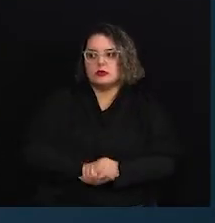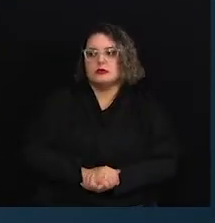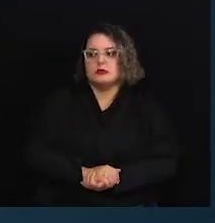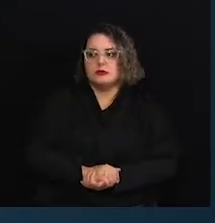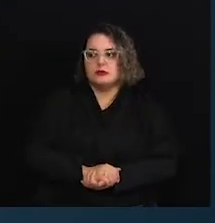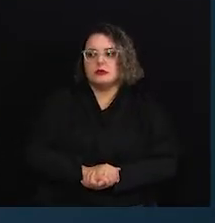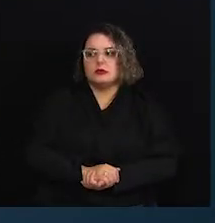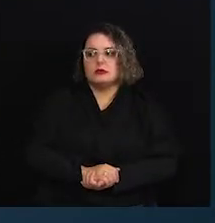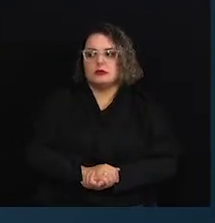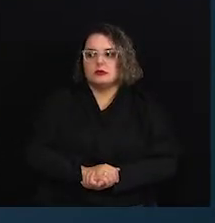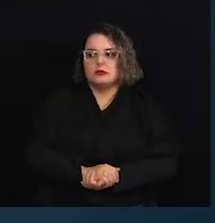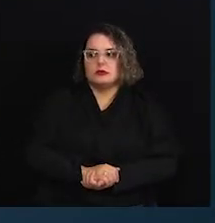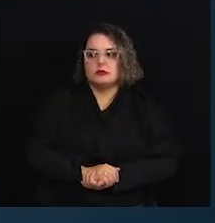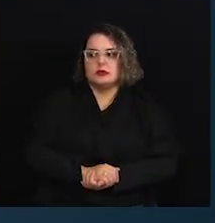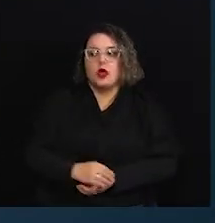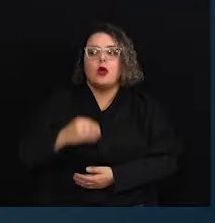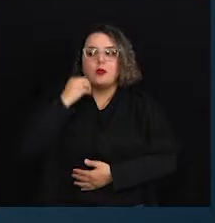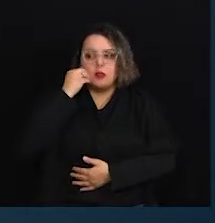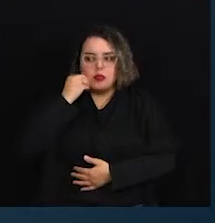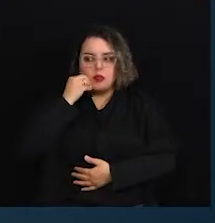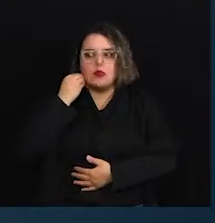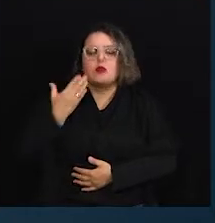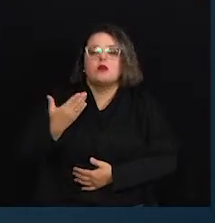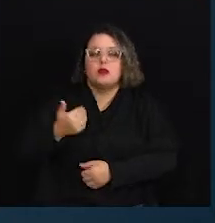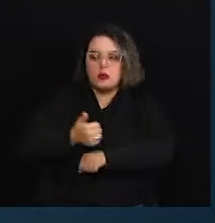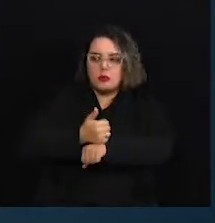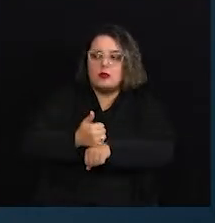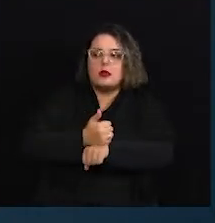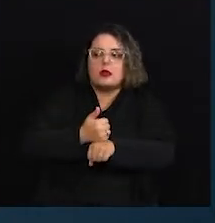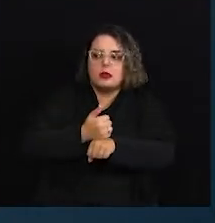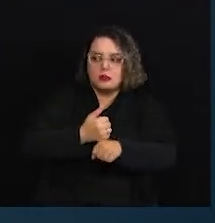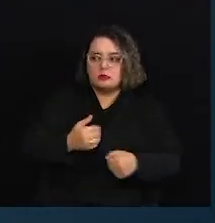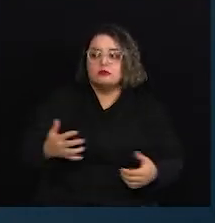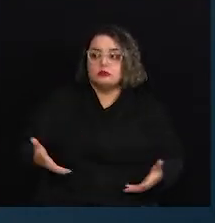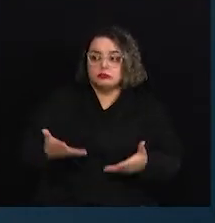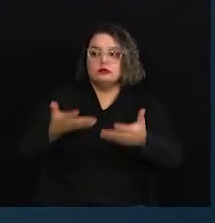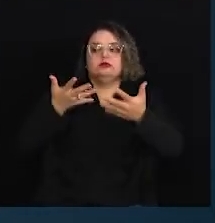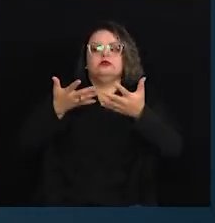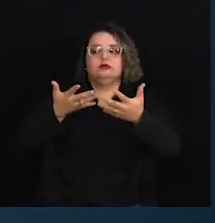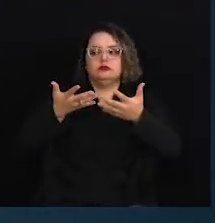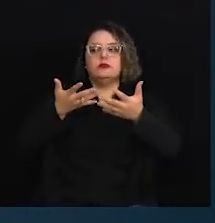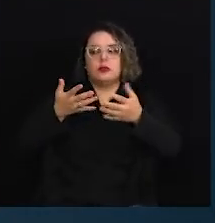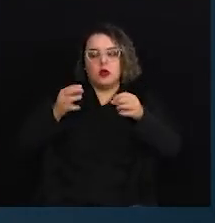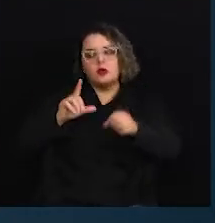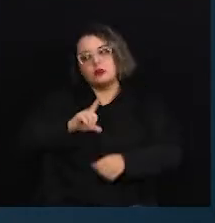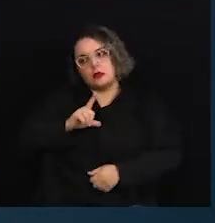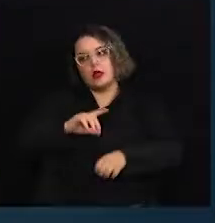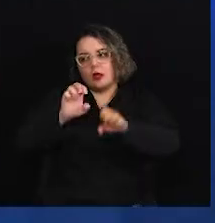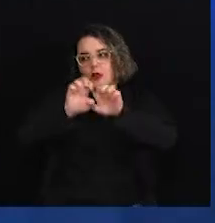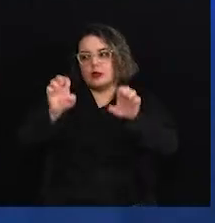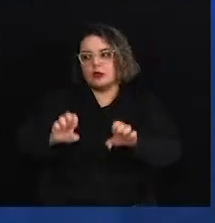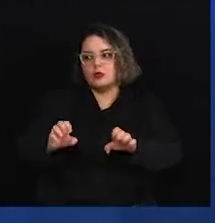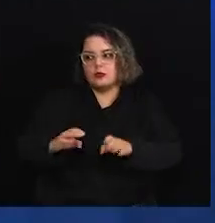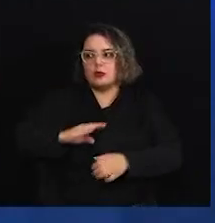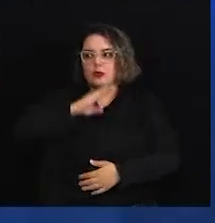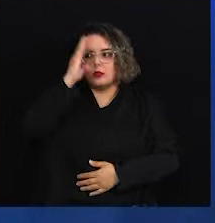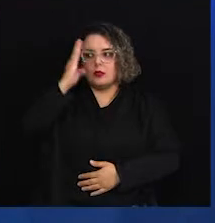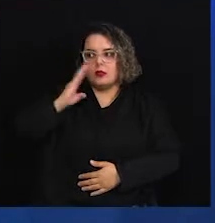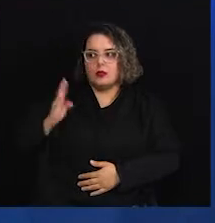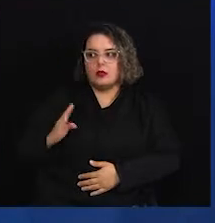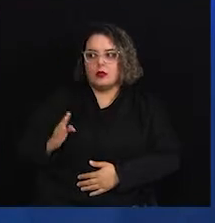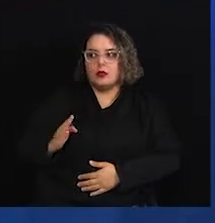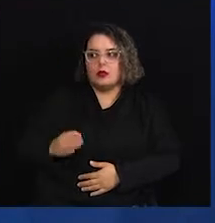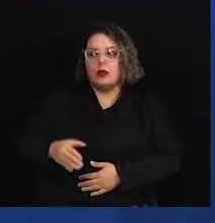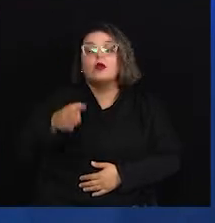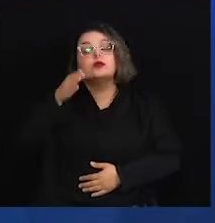Então, eu acho que vocês têm que procurar profissionais experientes para apoiar vocês nesse começo, que é uma coisa que eu vejo que aqui já é muito mais estruturado, e no Brasil eu